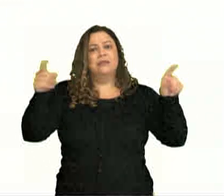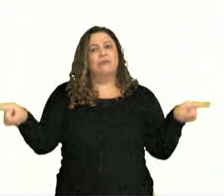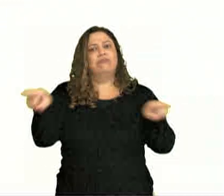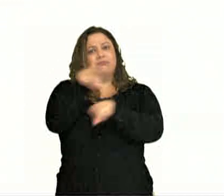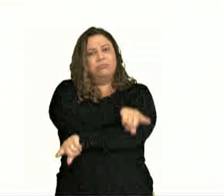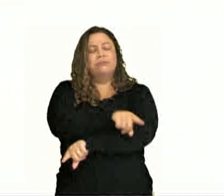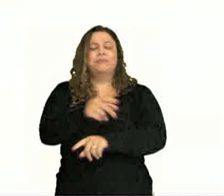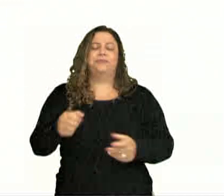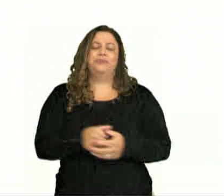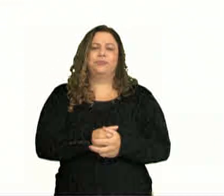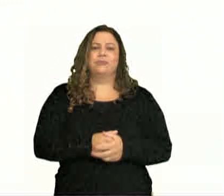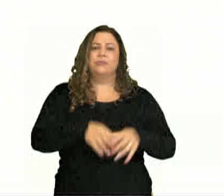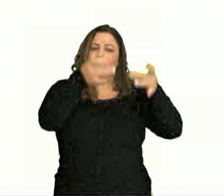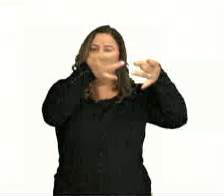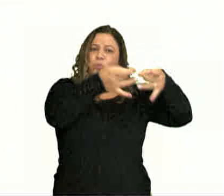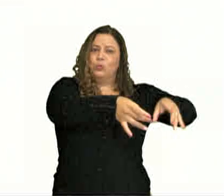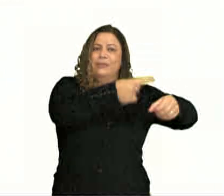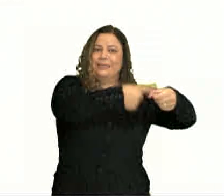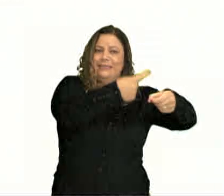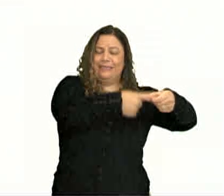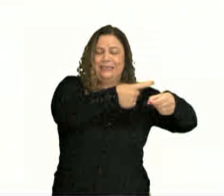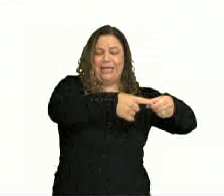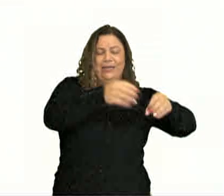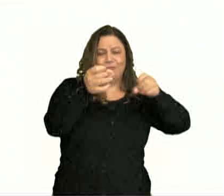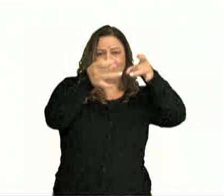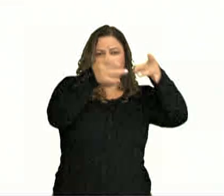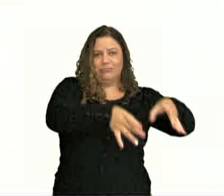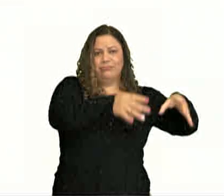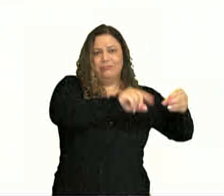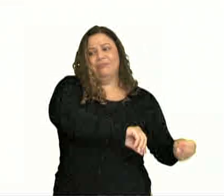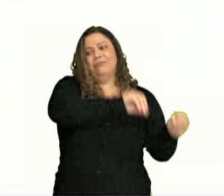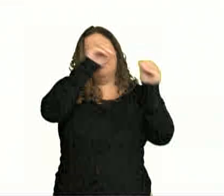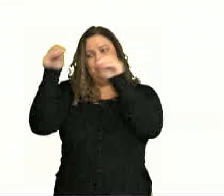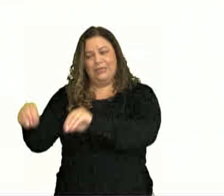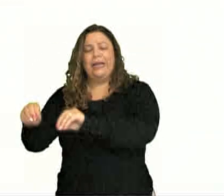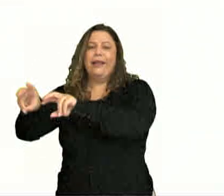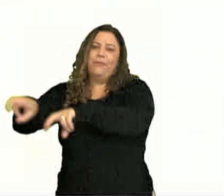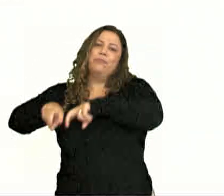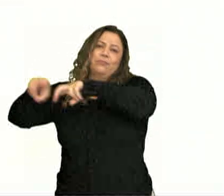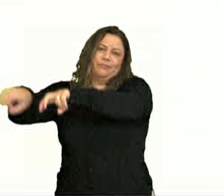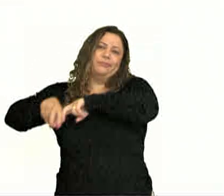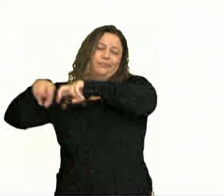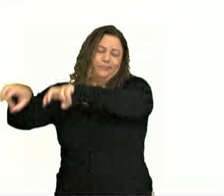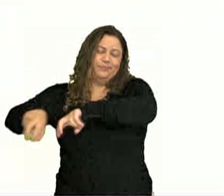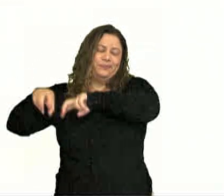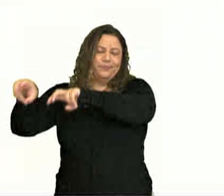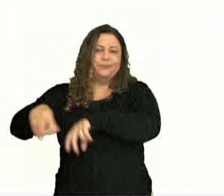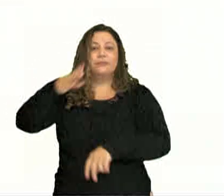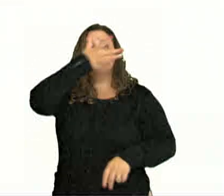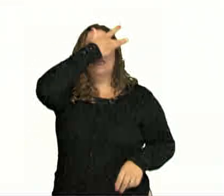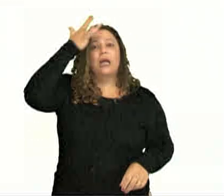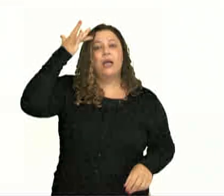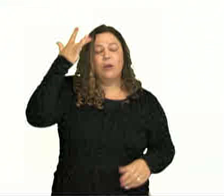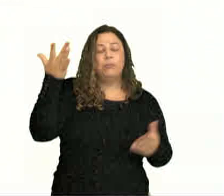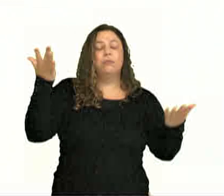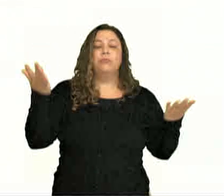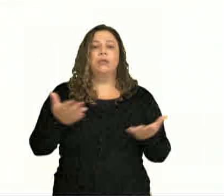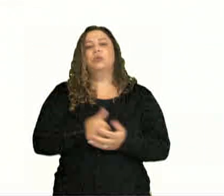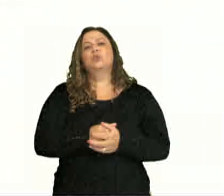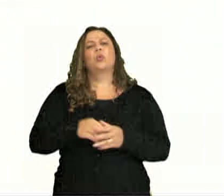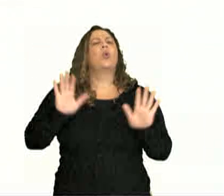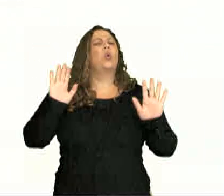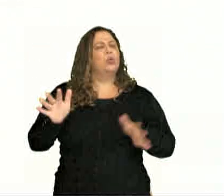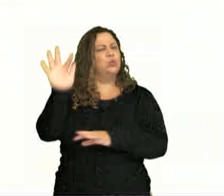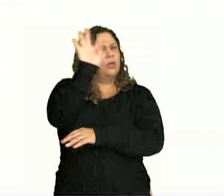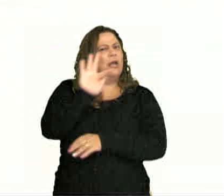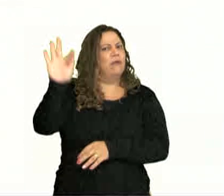os grandes centros para viver literalmente no meio do mato. São pessoas que cursaram